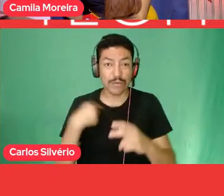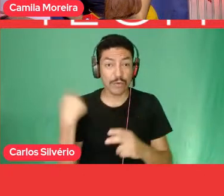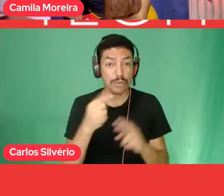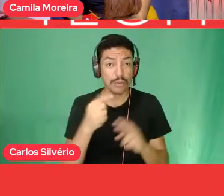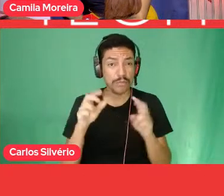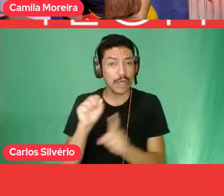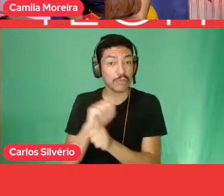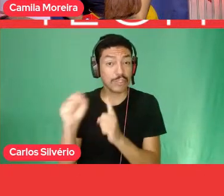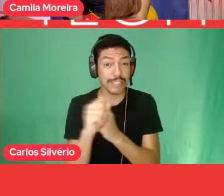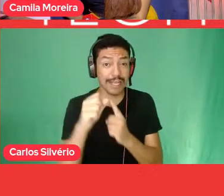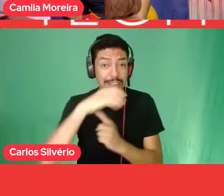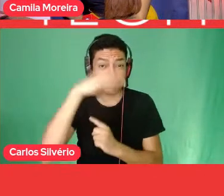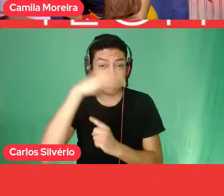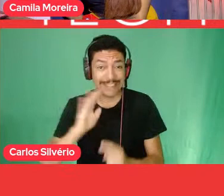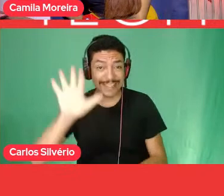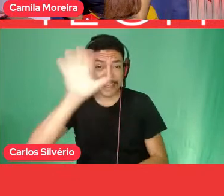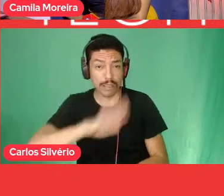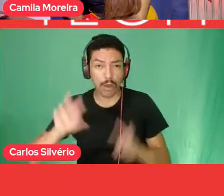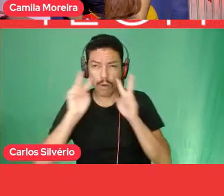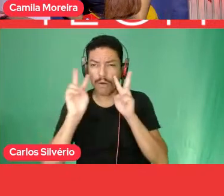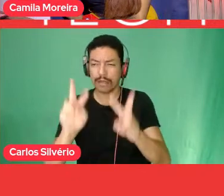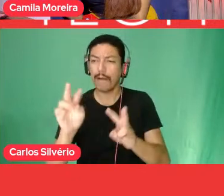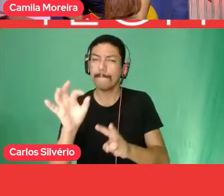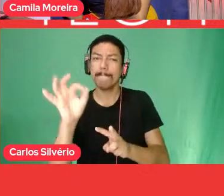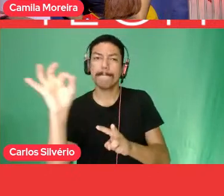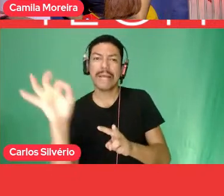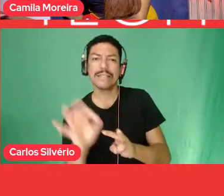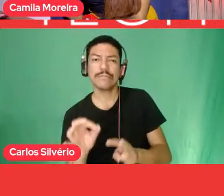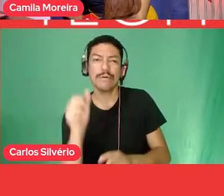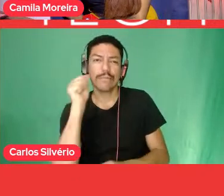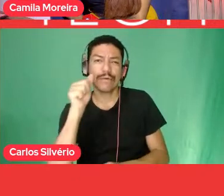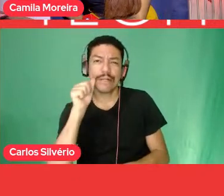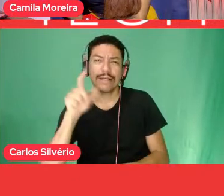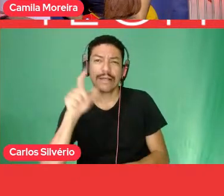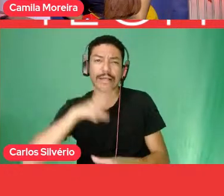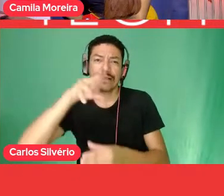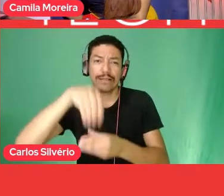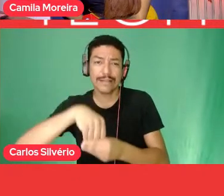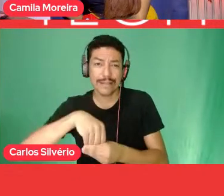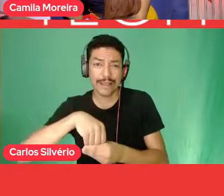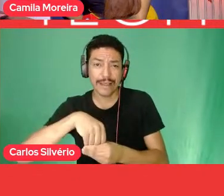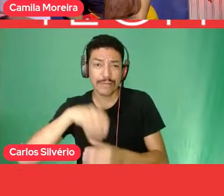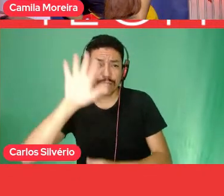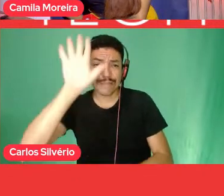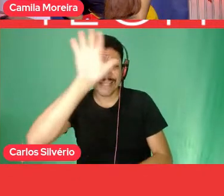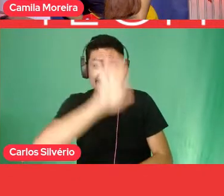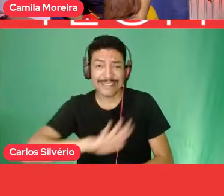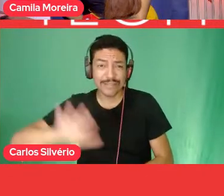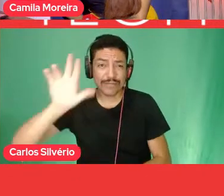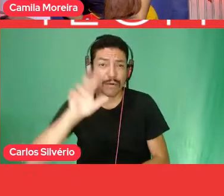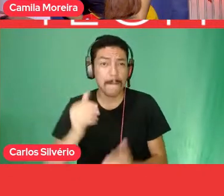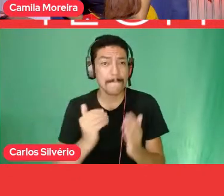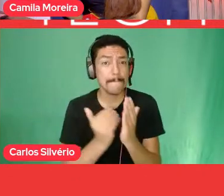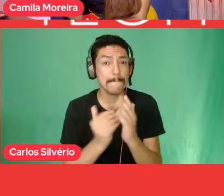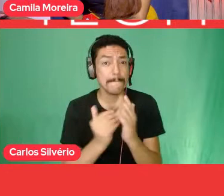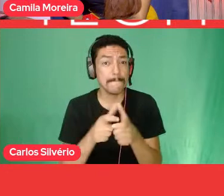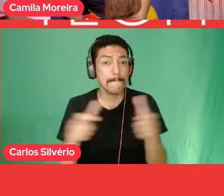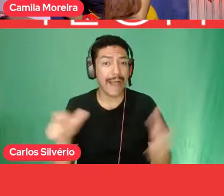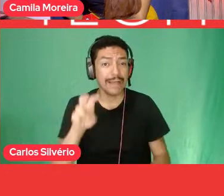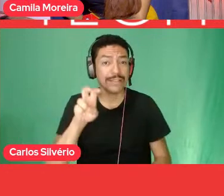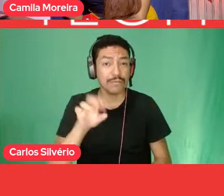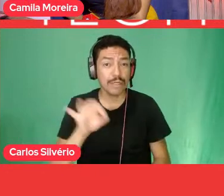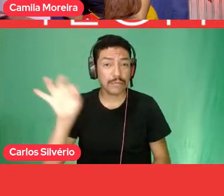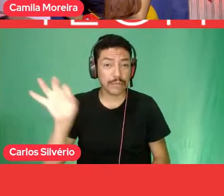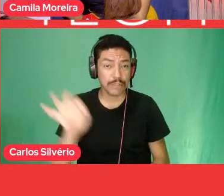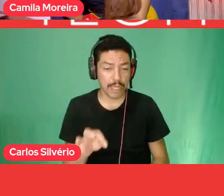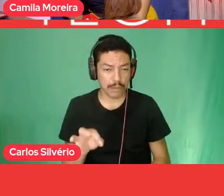sociedade brasileira e vê o percentual de mulheres que a gente tem, eu falei de mais 50%, né, e se você olha dentro da sua empresa e você tem essa